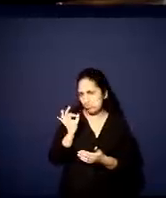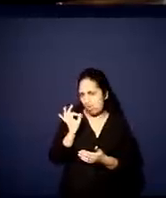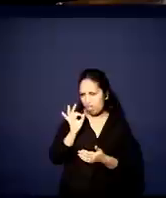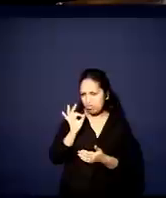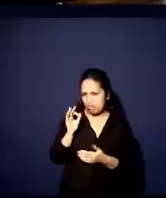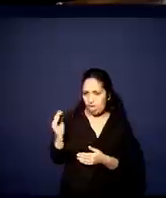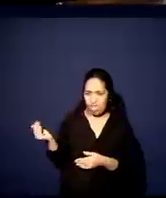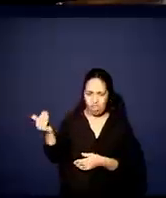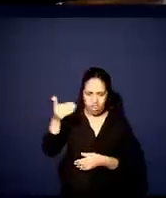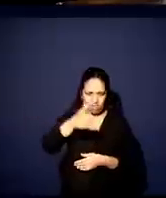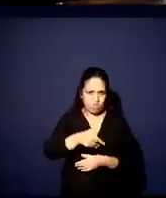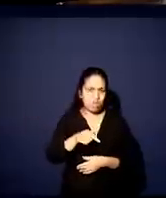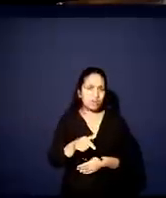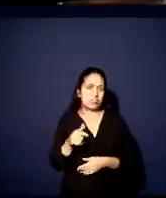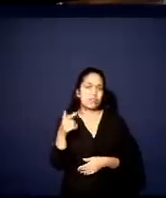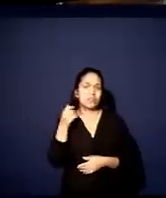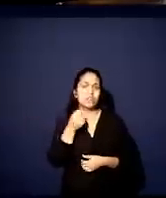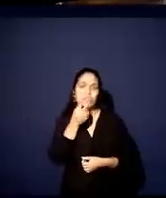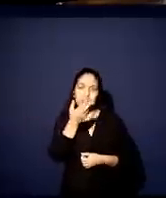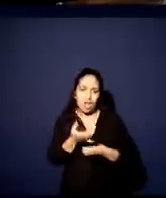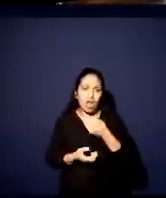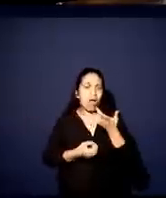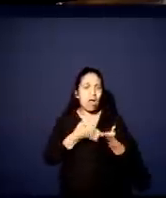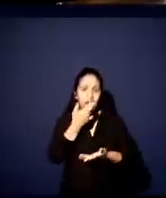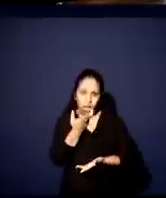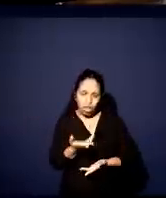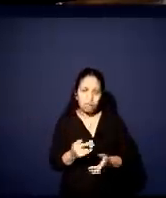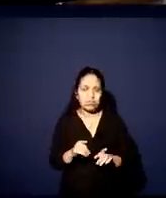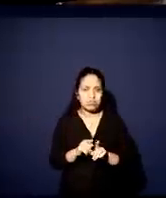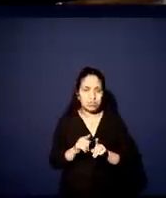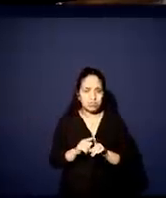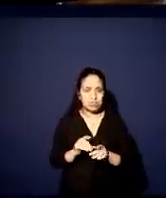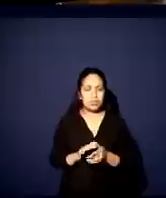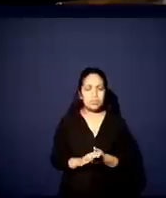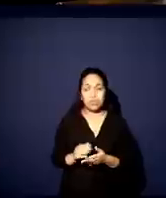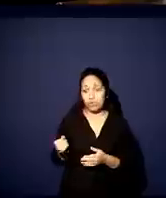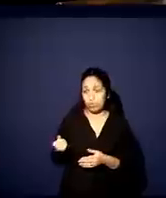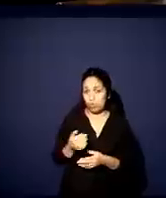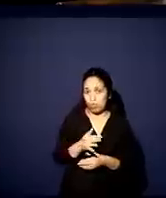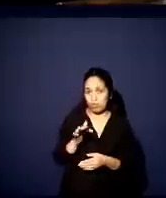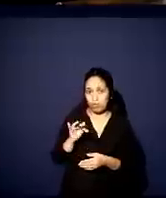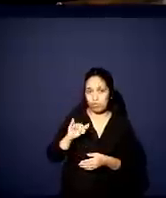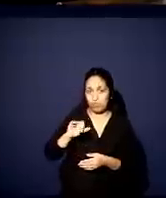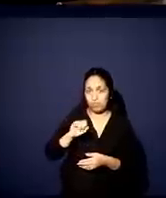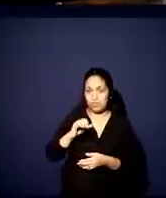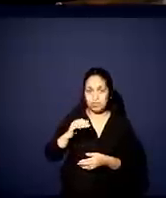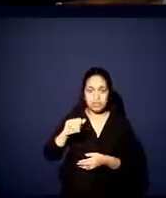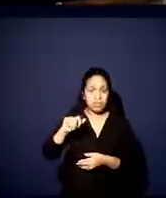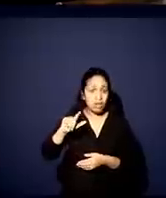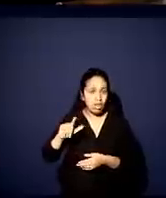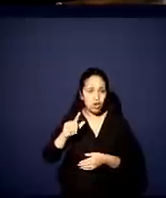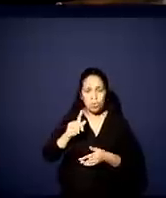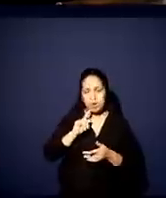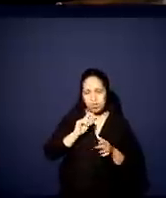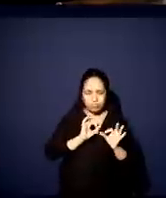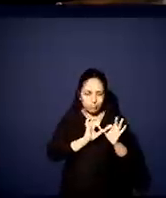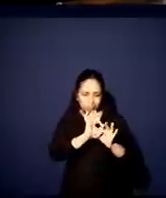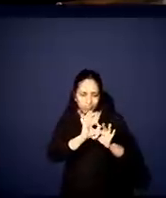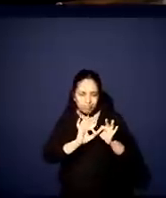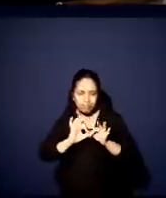ele vai ter a oportunidade de falar um pouco mais, também trabalha no novo framework fiscal, que é um aperfeiçoamento de alguma coisa que traga